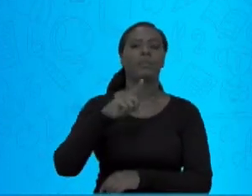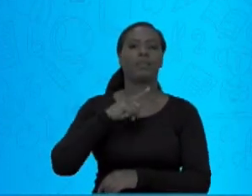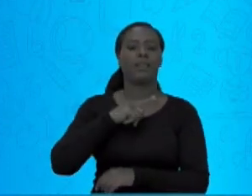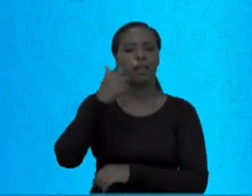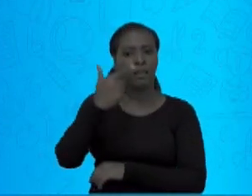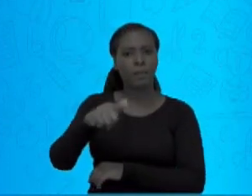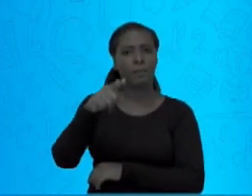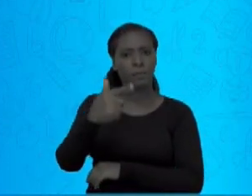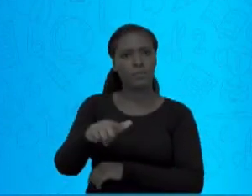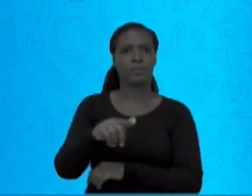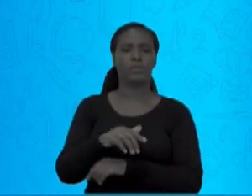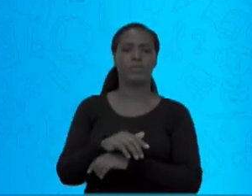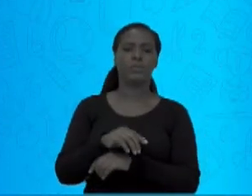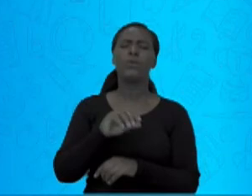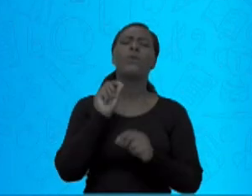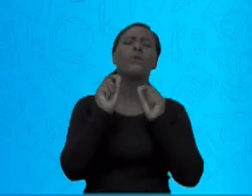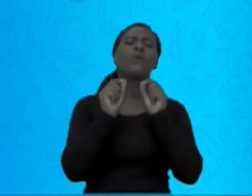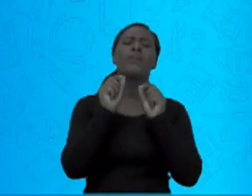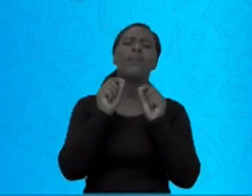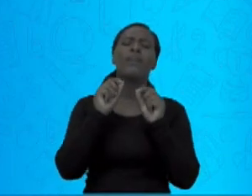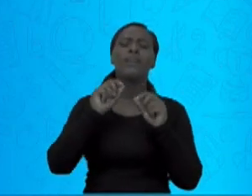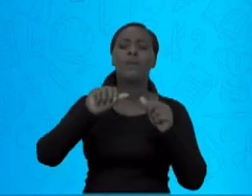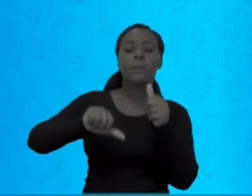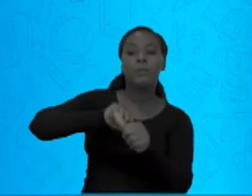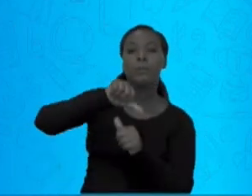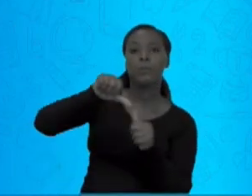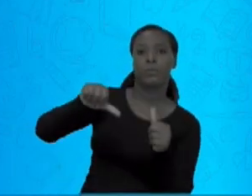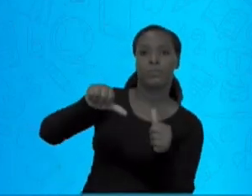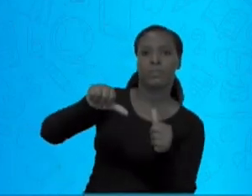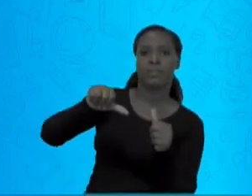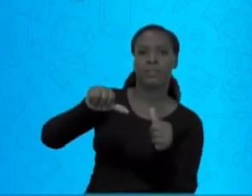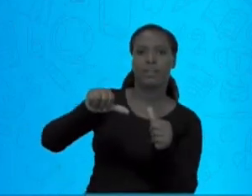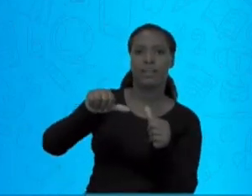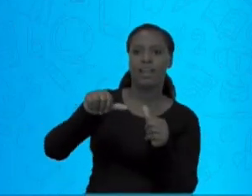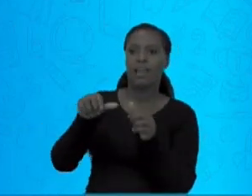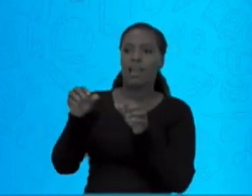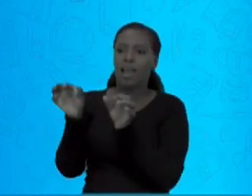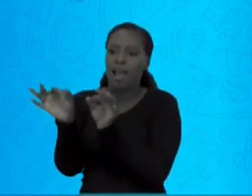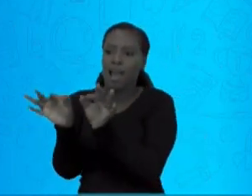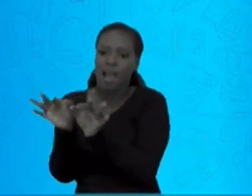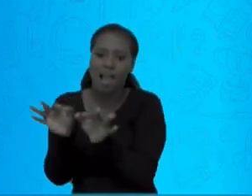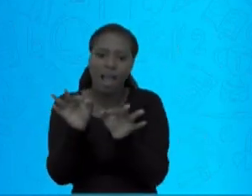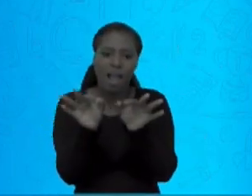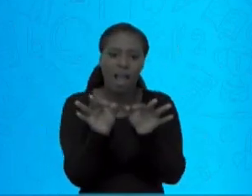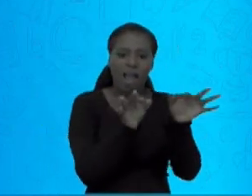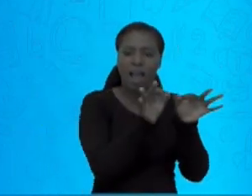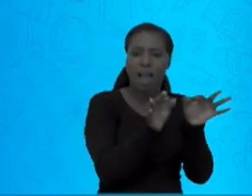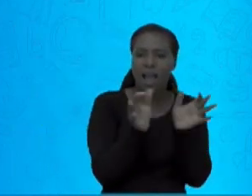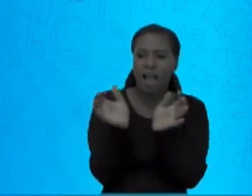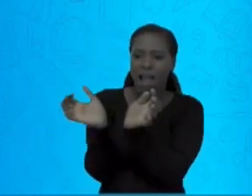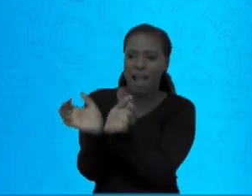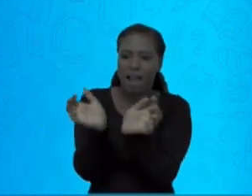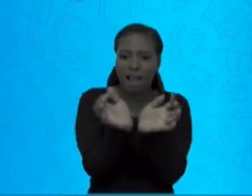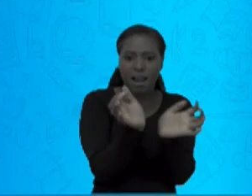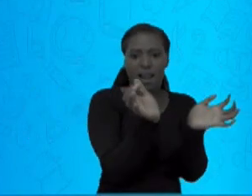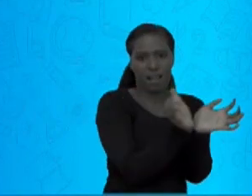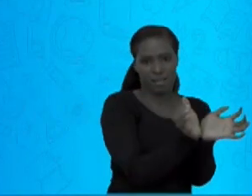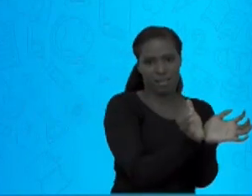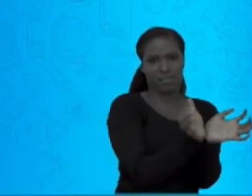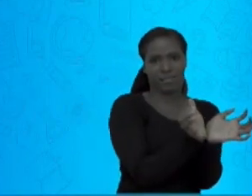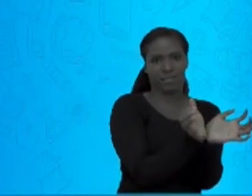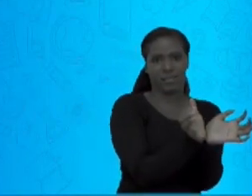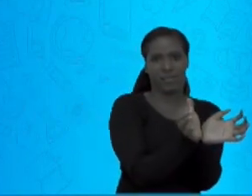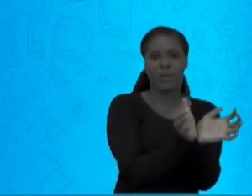classes, porque aqui é unidades de milhar, dezenas de milhar, centenas